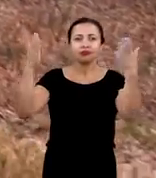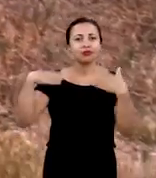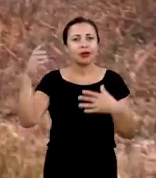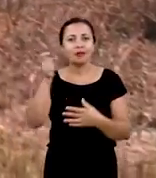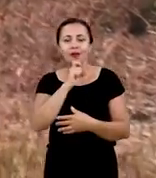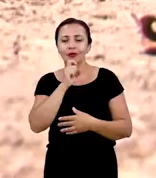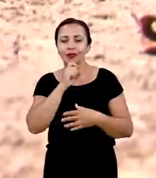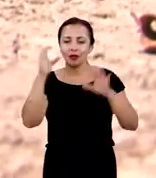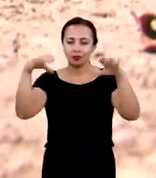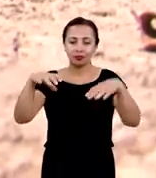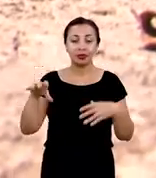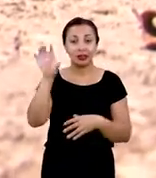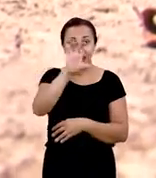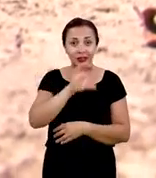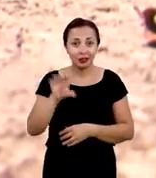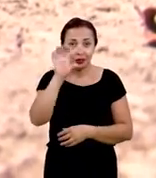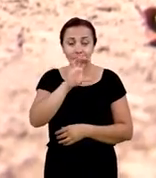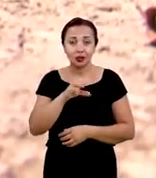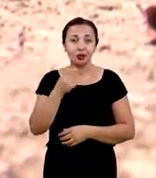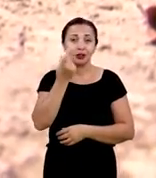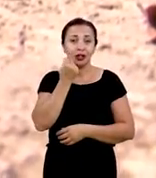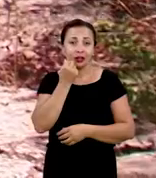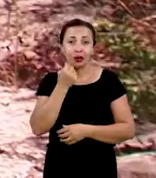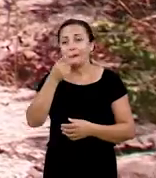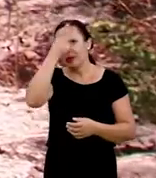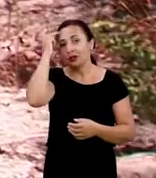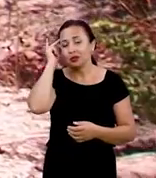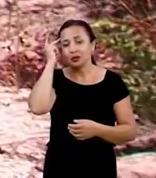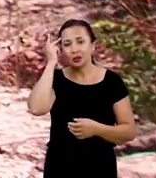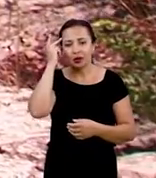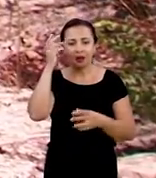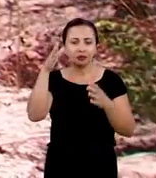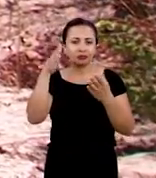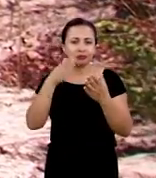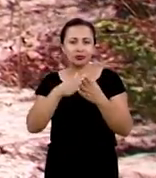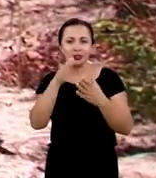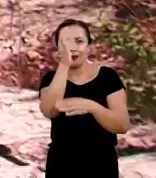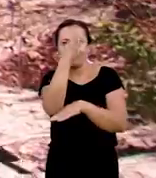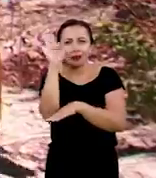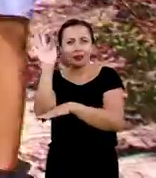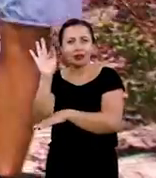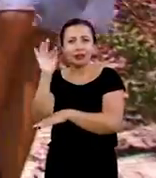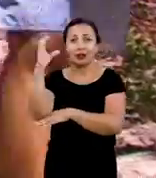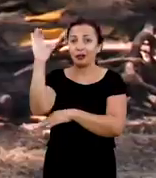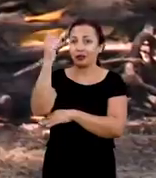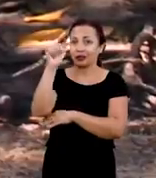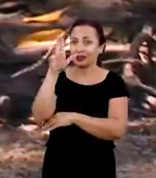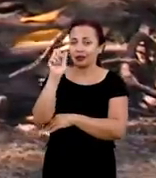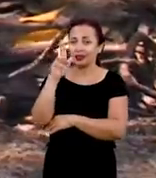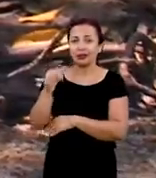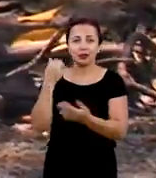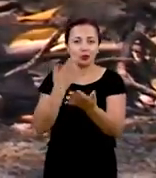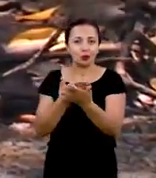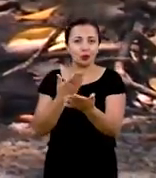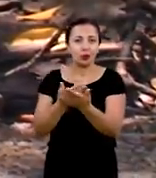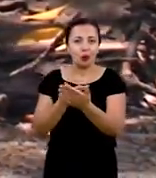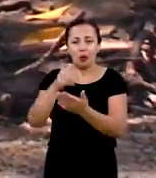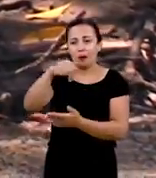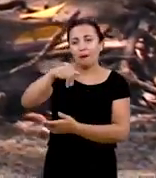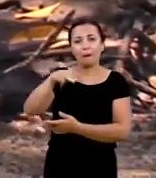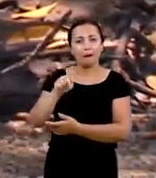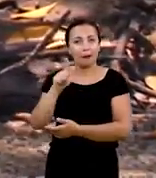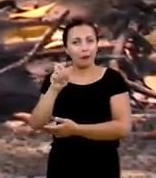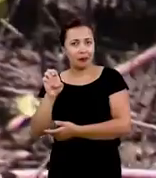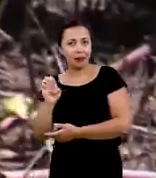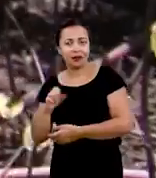mudanças climáticas. Na região metropolitana de Fortaleza, pesquisadores da Universidade Federal do Ceará estudam o manguezal do estuário do